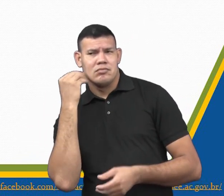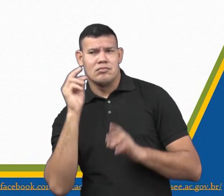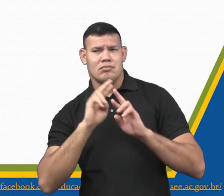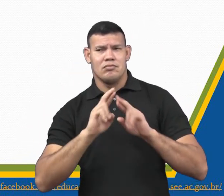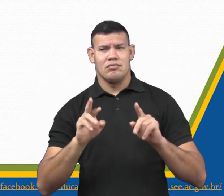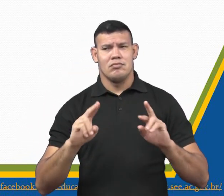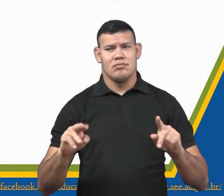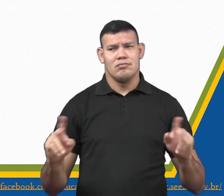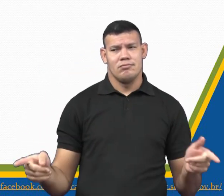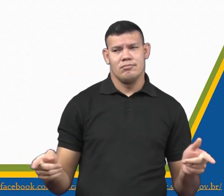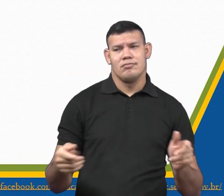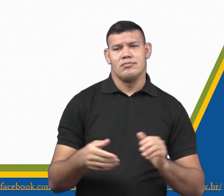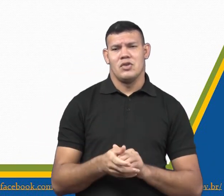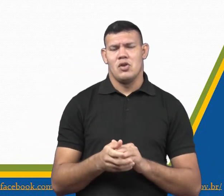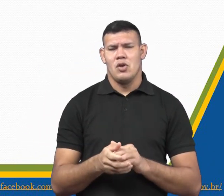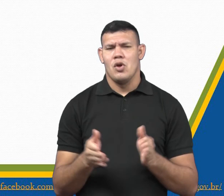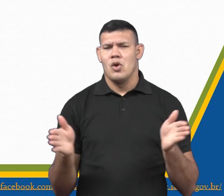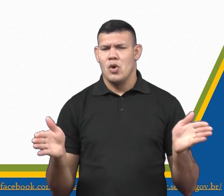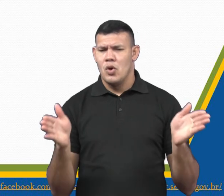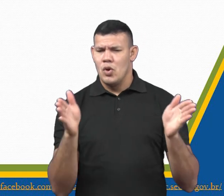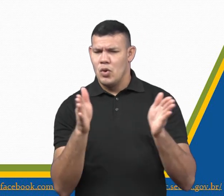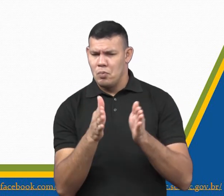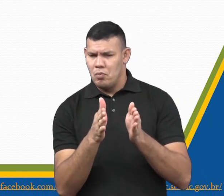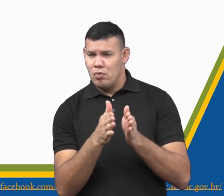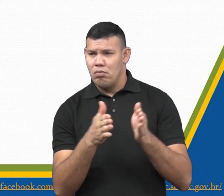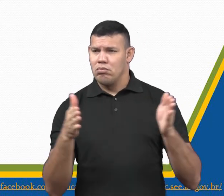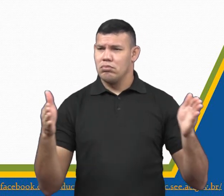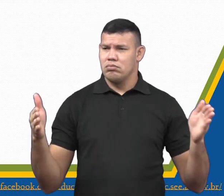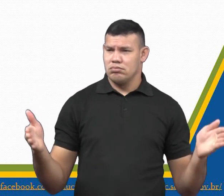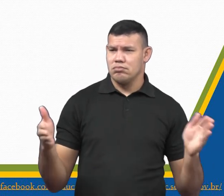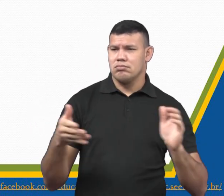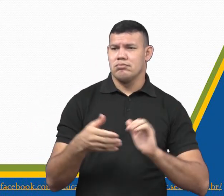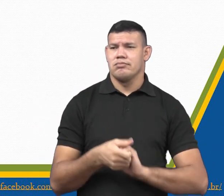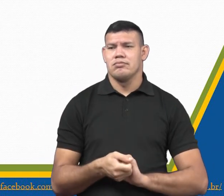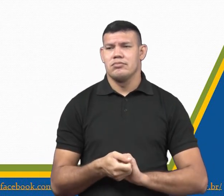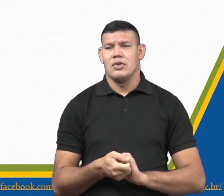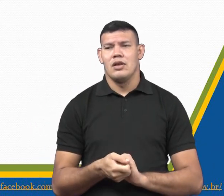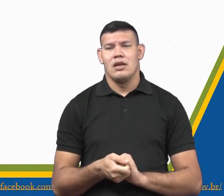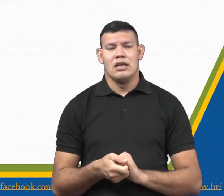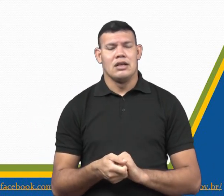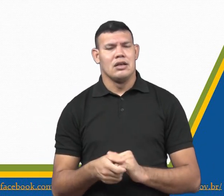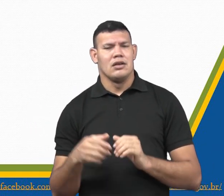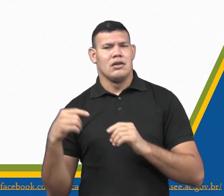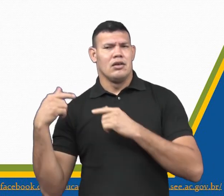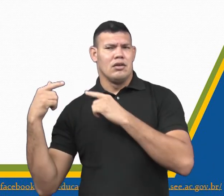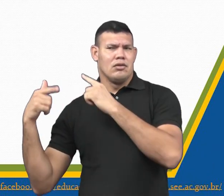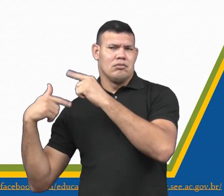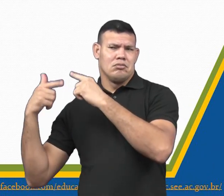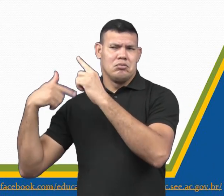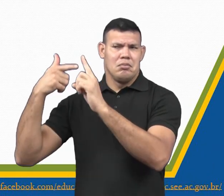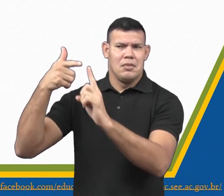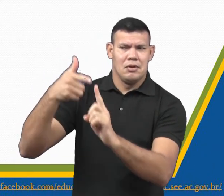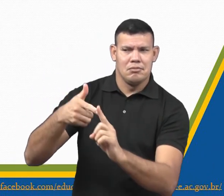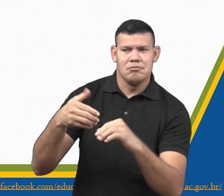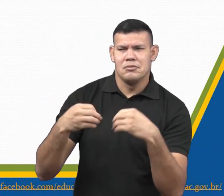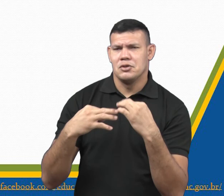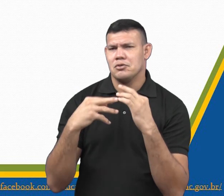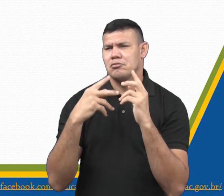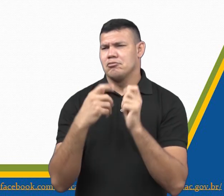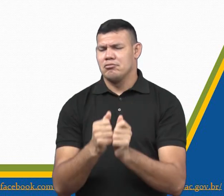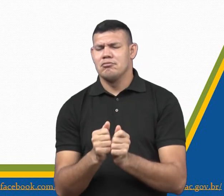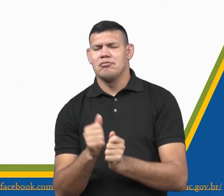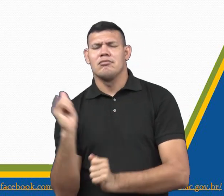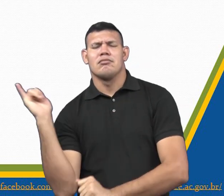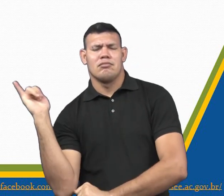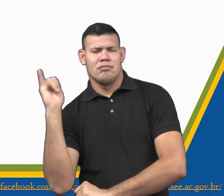proporcionam, aprender com eles. No parágrafo de introdução, observamos a tese do escritor, onde ele diz